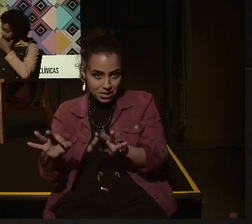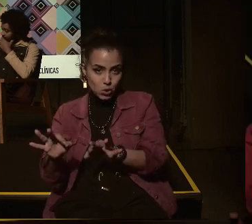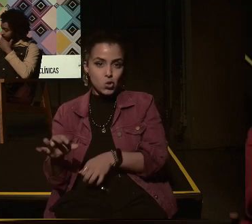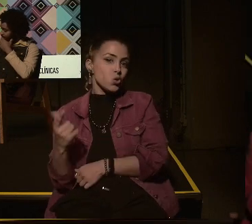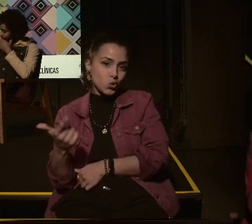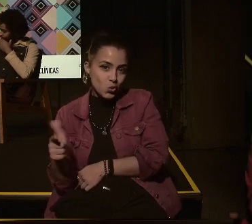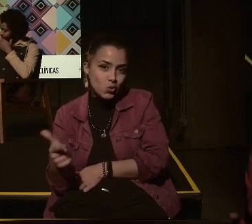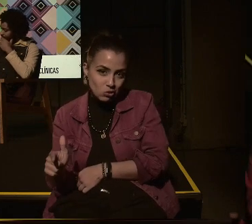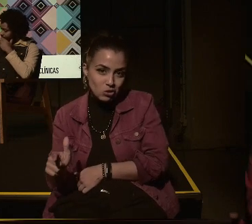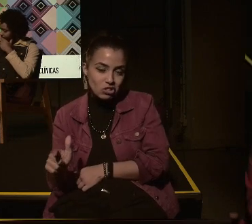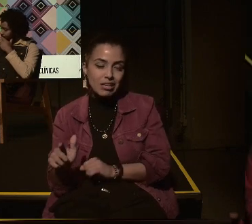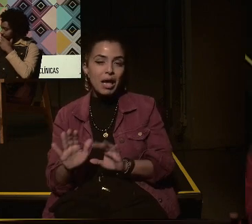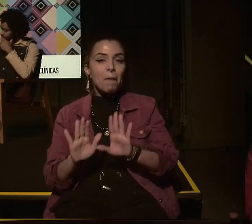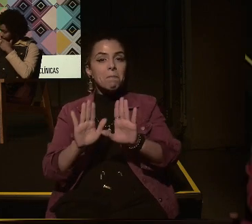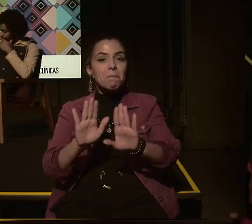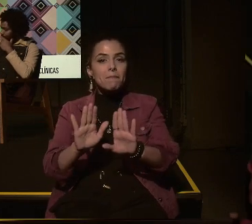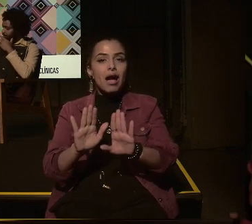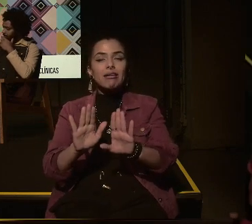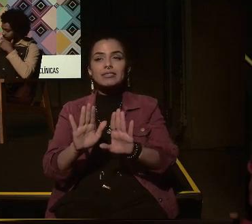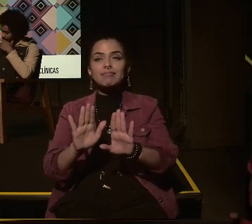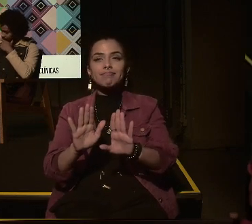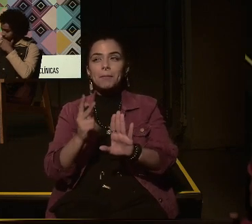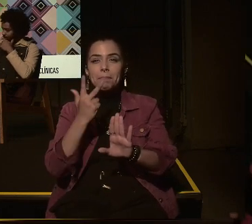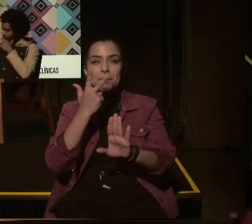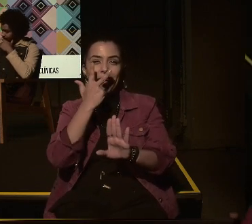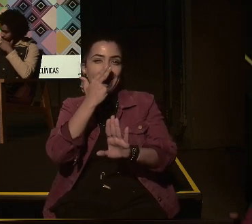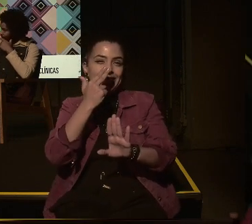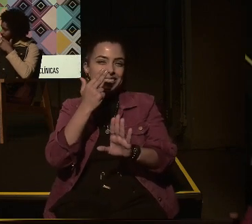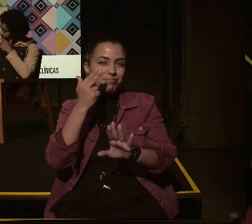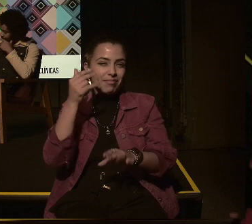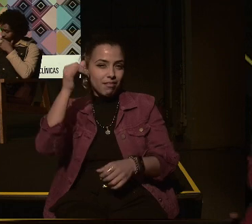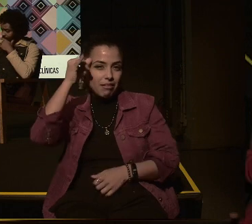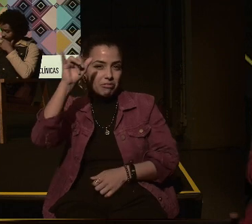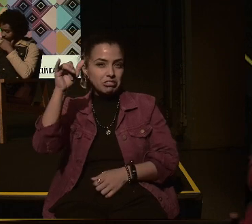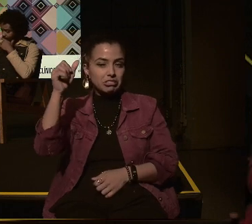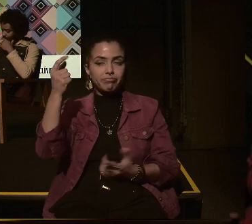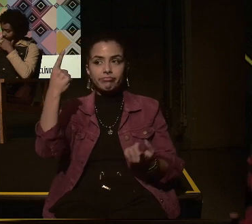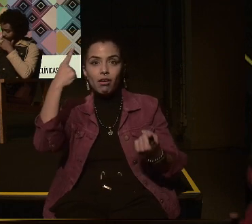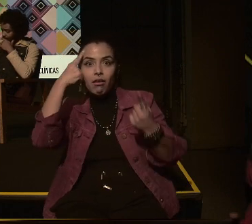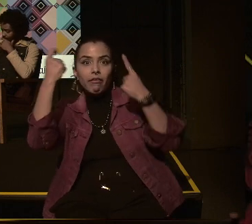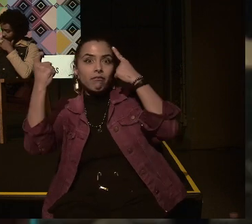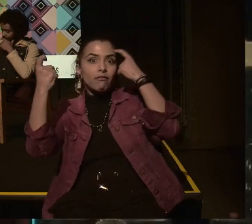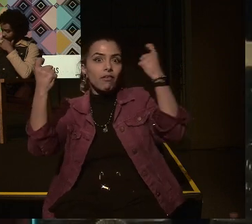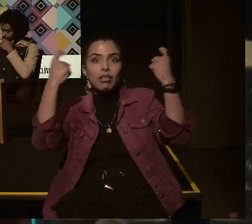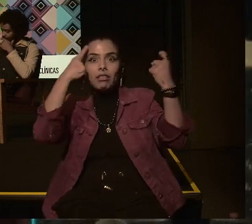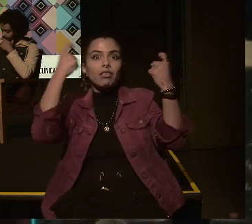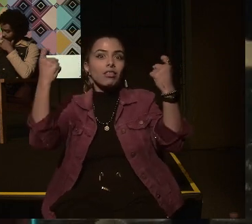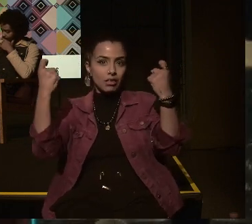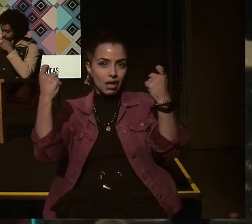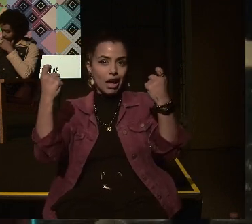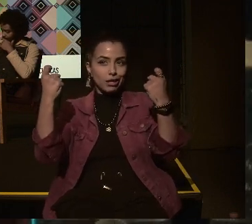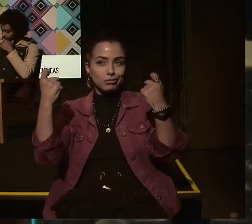gente está inventando a roda ou reinventando a roda. O aquilombamento é algo